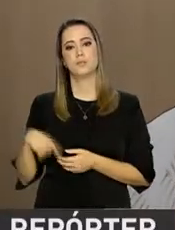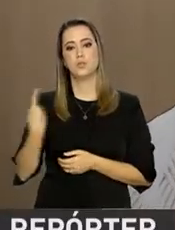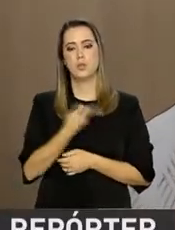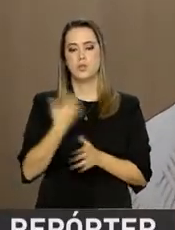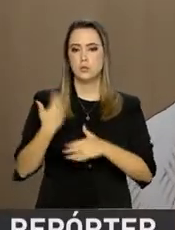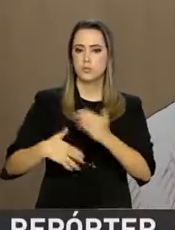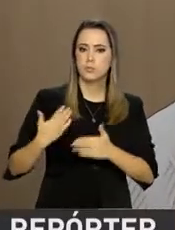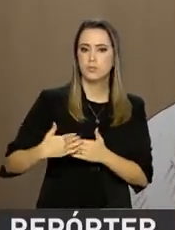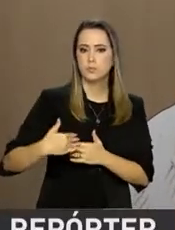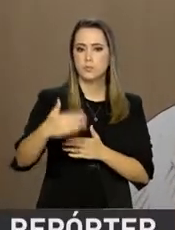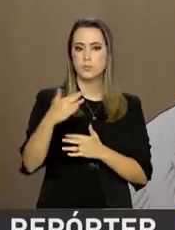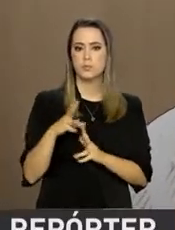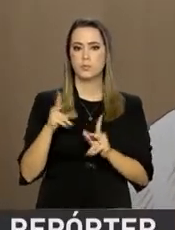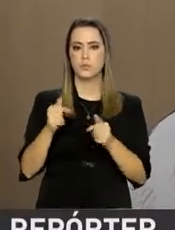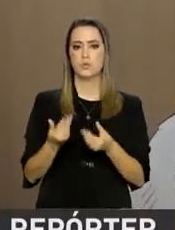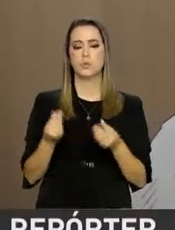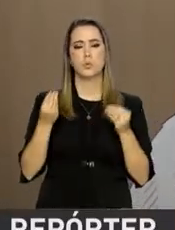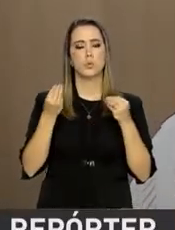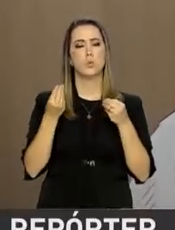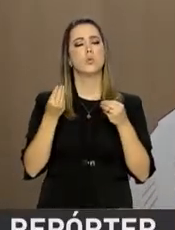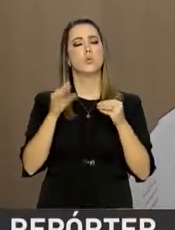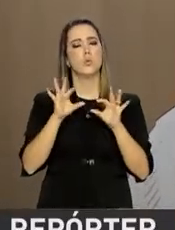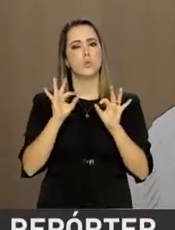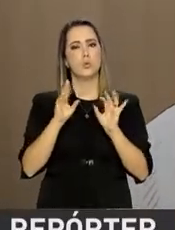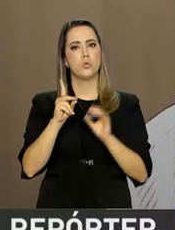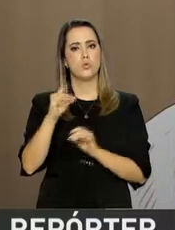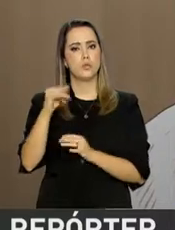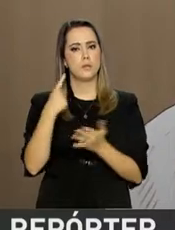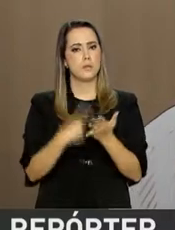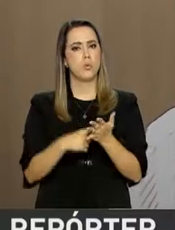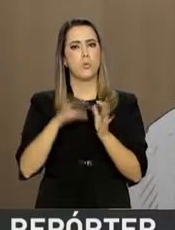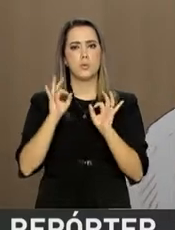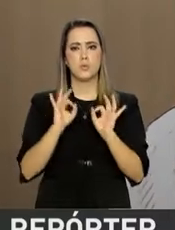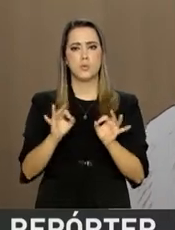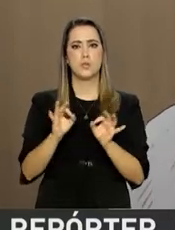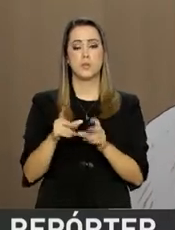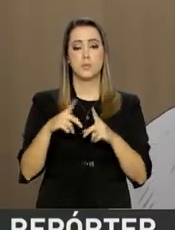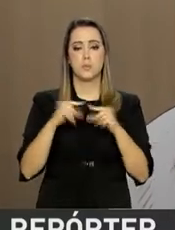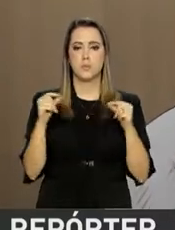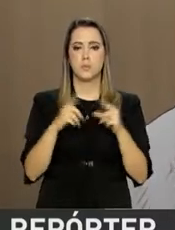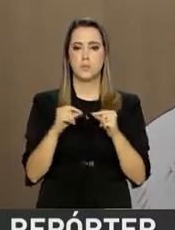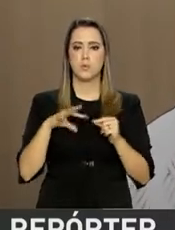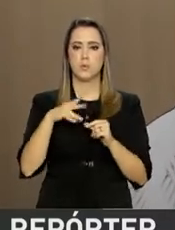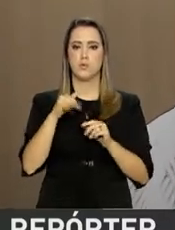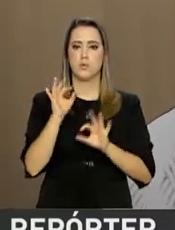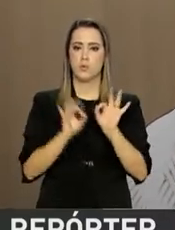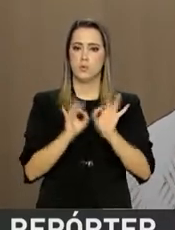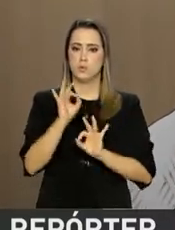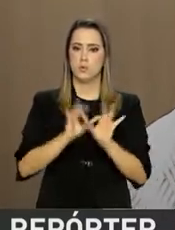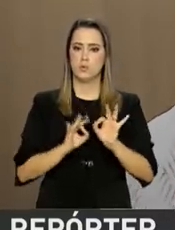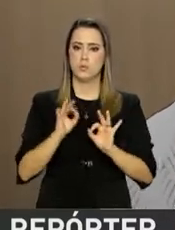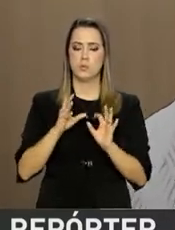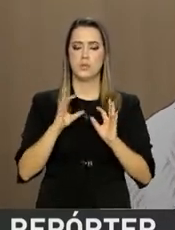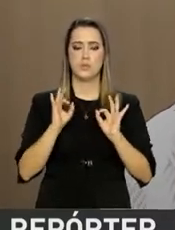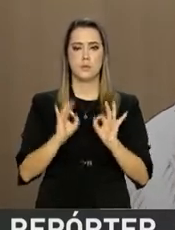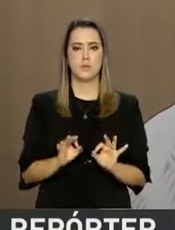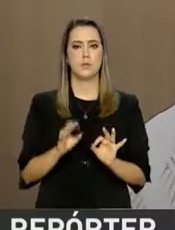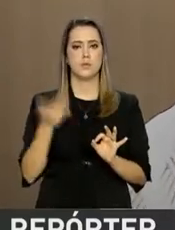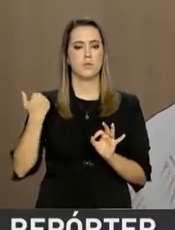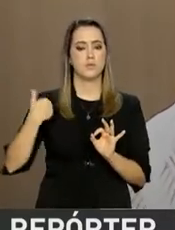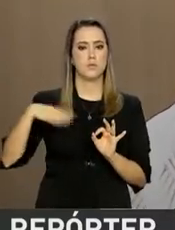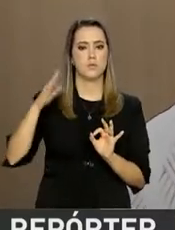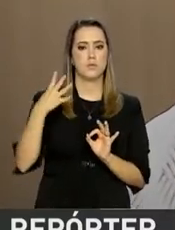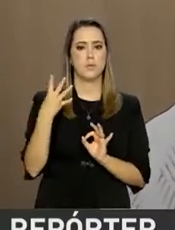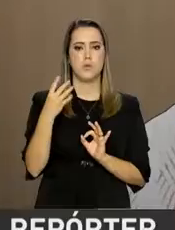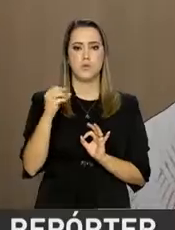avançados está tudo dentro do cronograma a cidade brasileira a receber com toda a estrutura pronta os mais